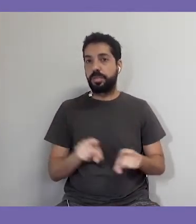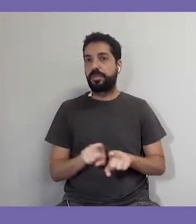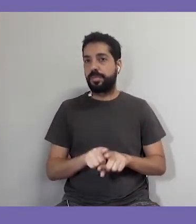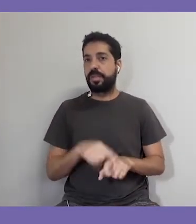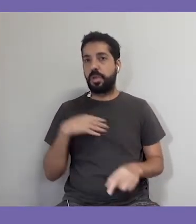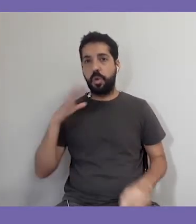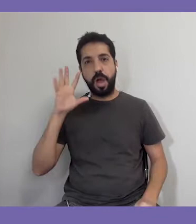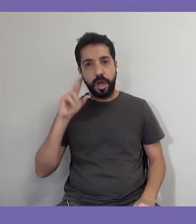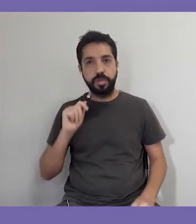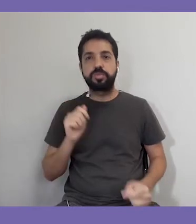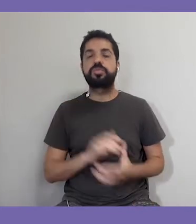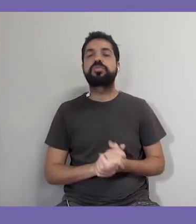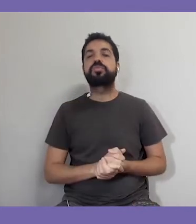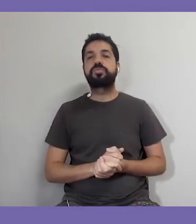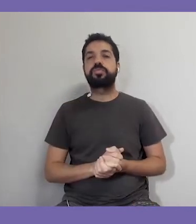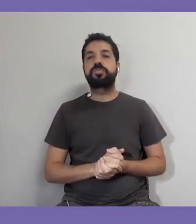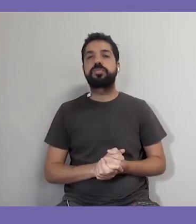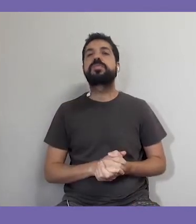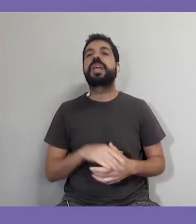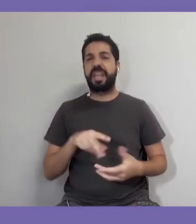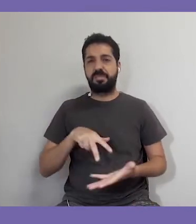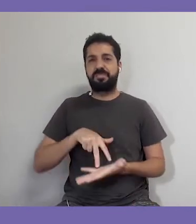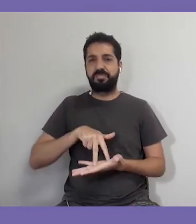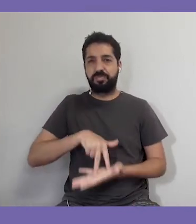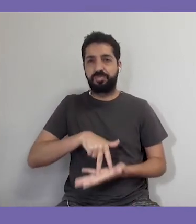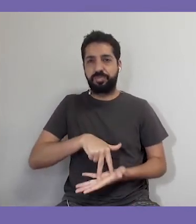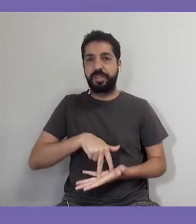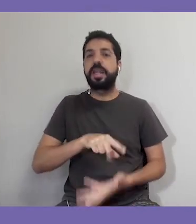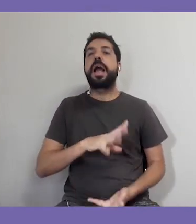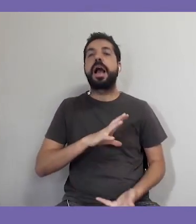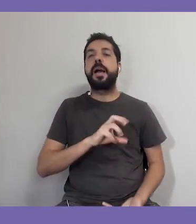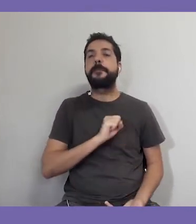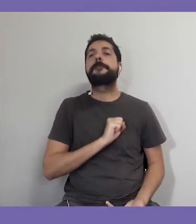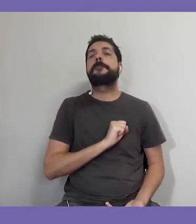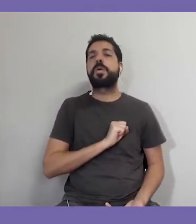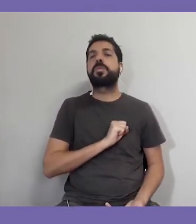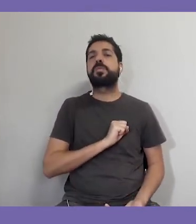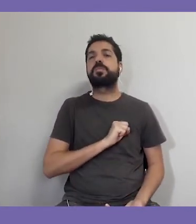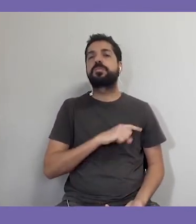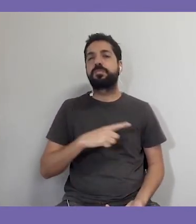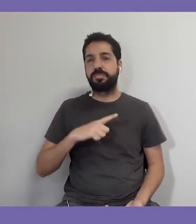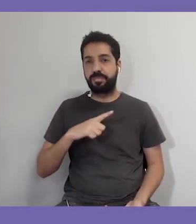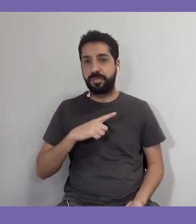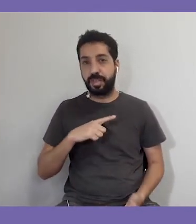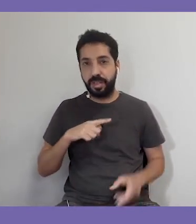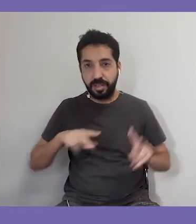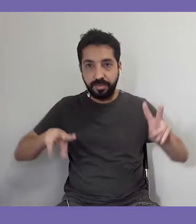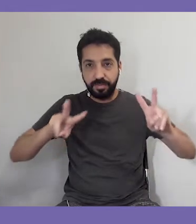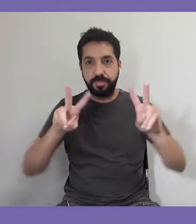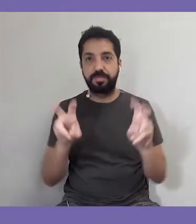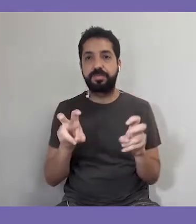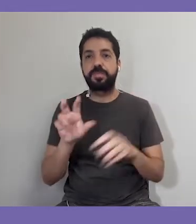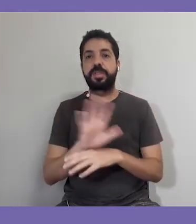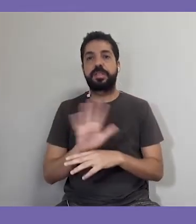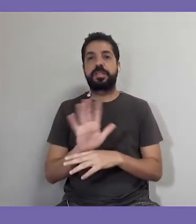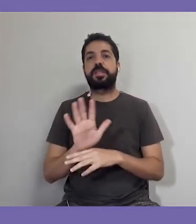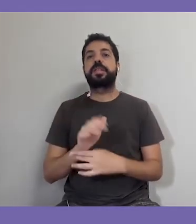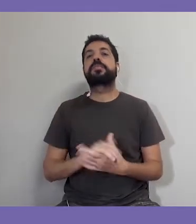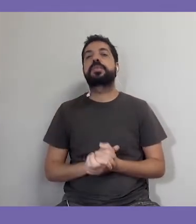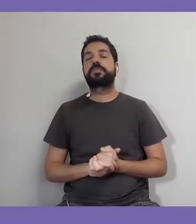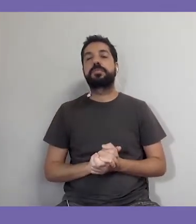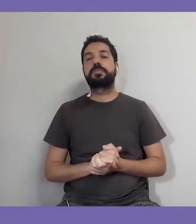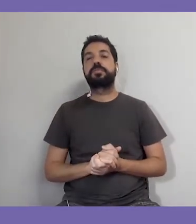muito importante, muito massa, assim. Bem de guerrilha mesmo, assim, bem por amor, por paixão ao